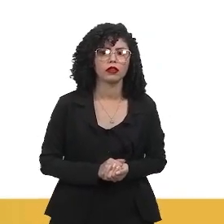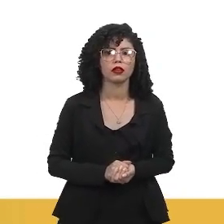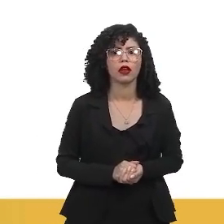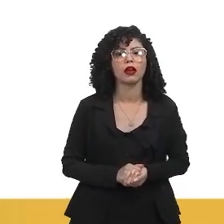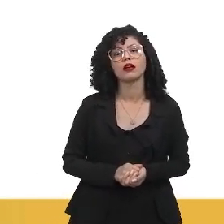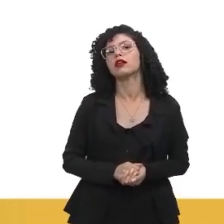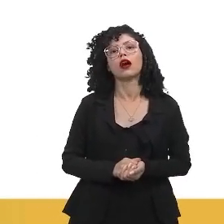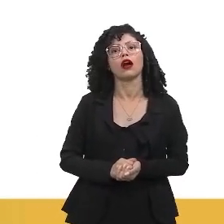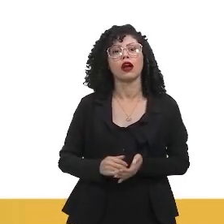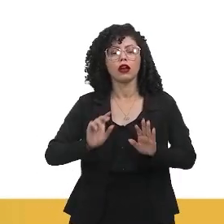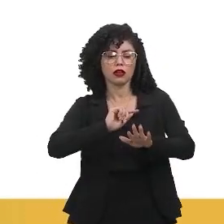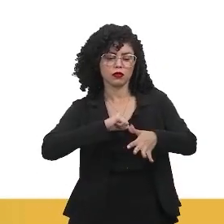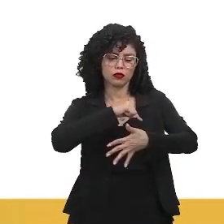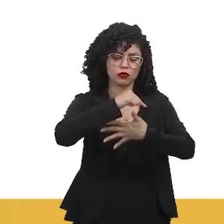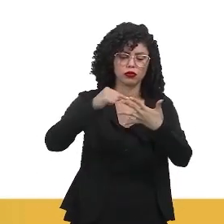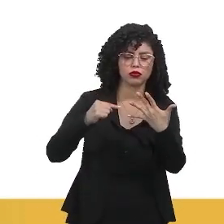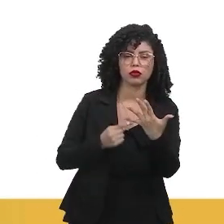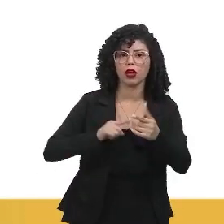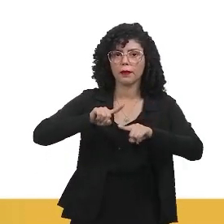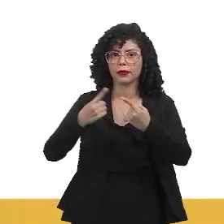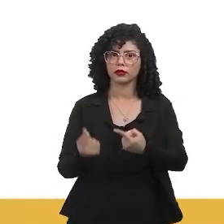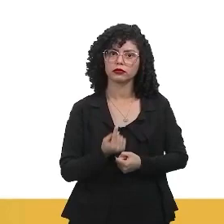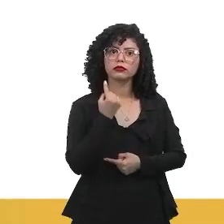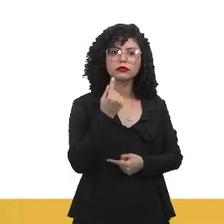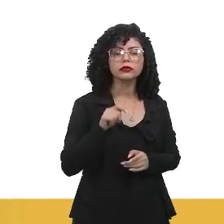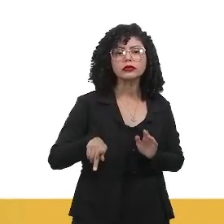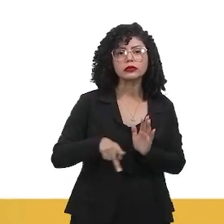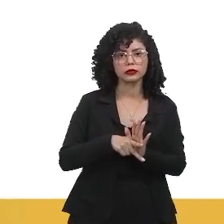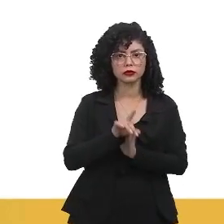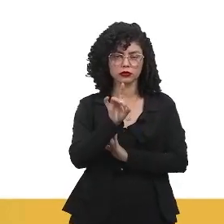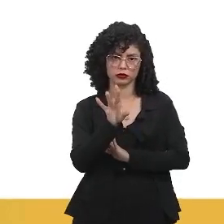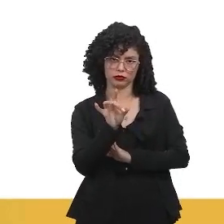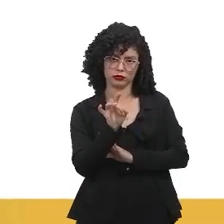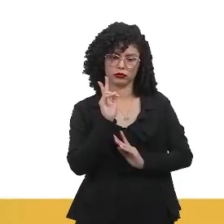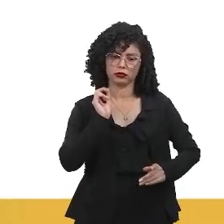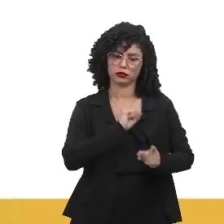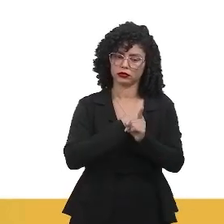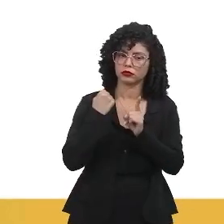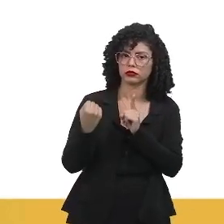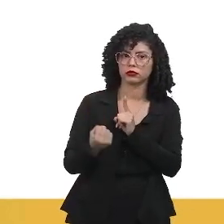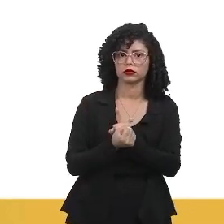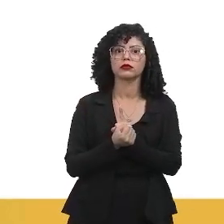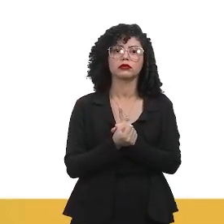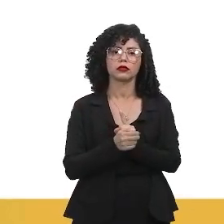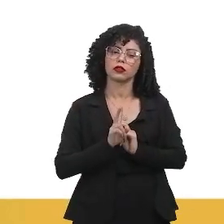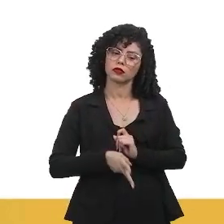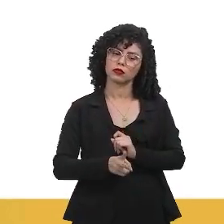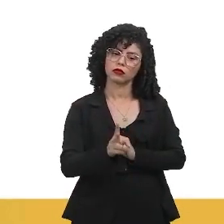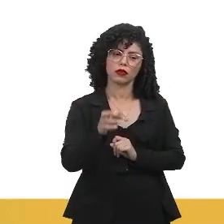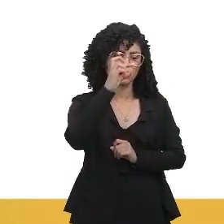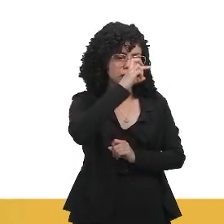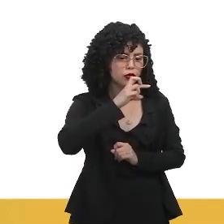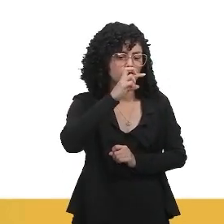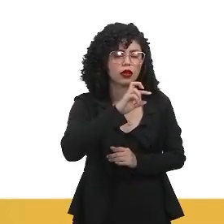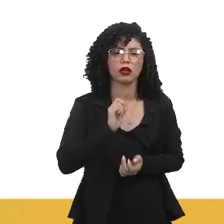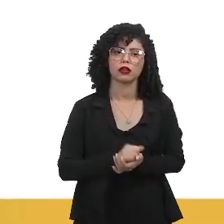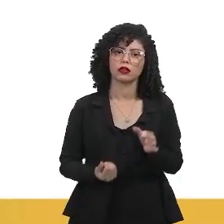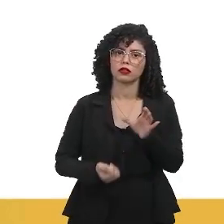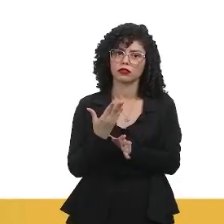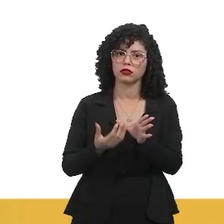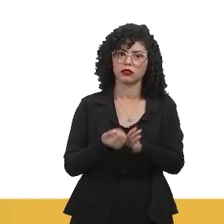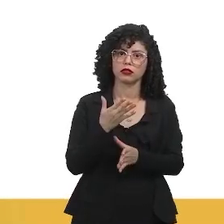de punição é mais uma punição onde a sociedade ela está constantemente vigiada. Isso gera